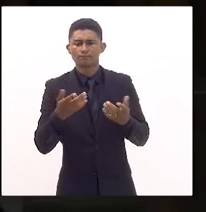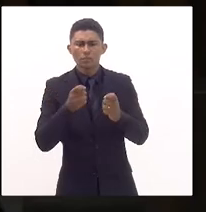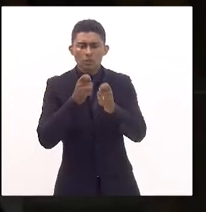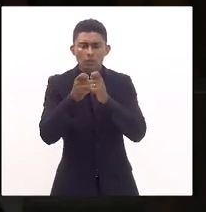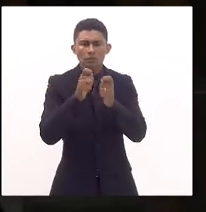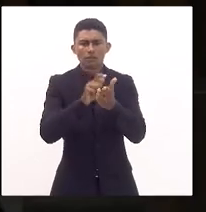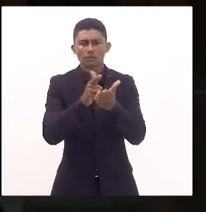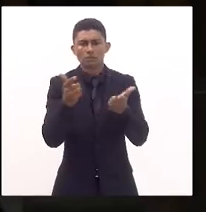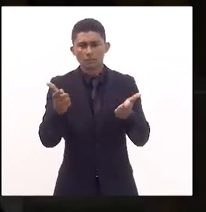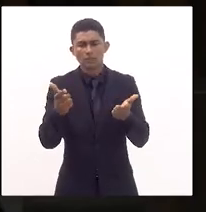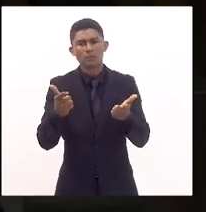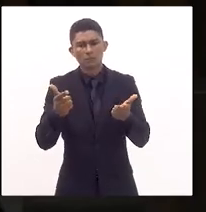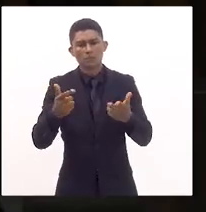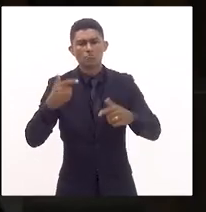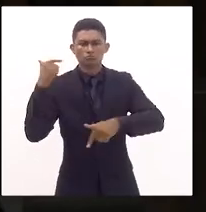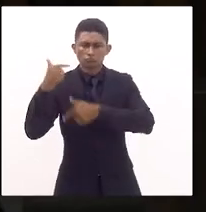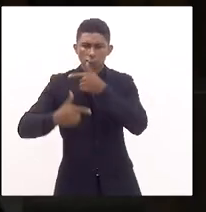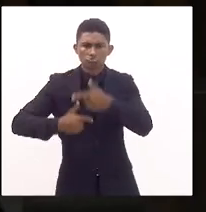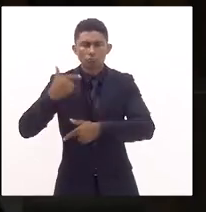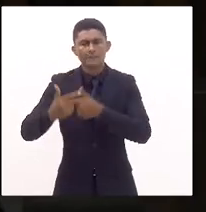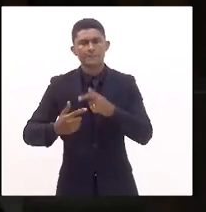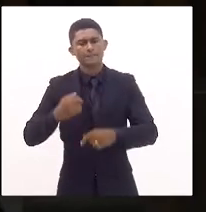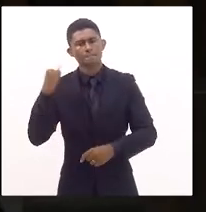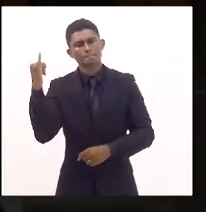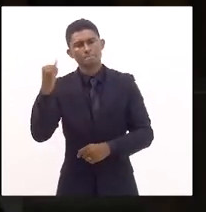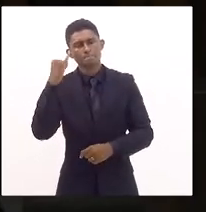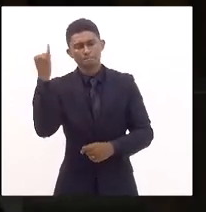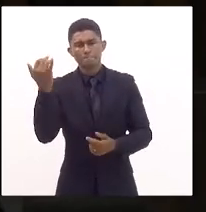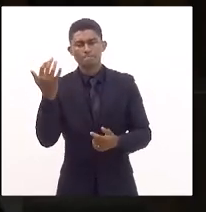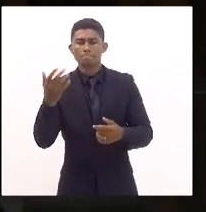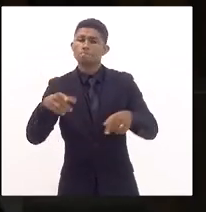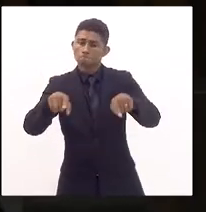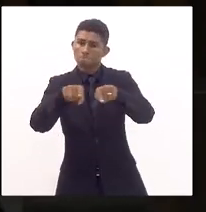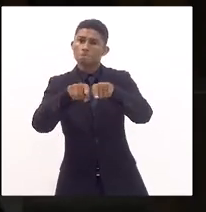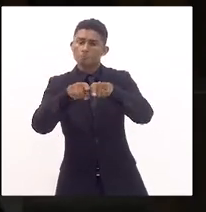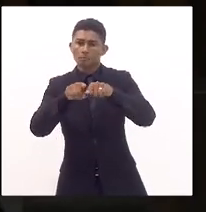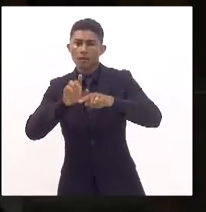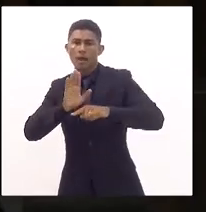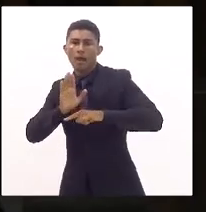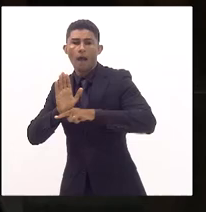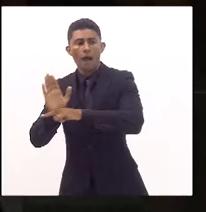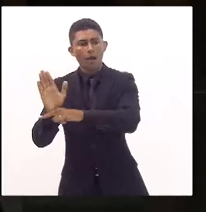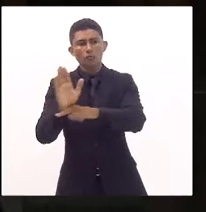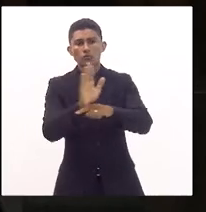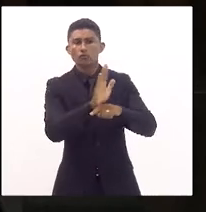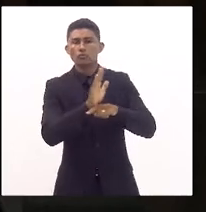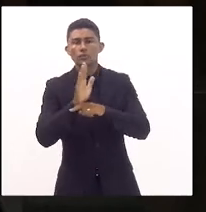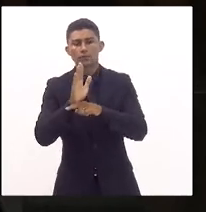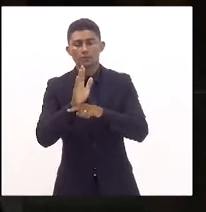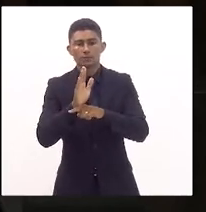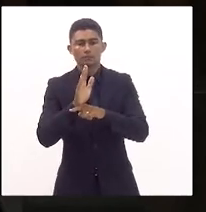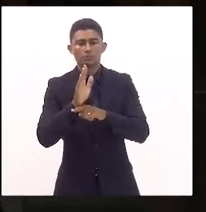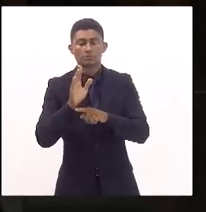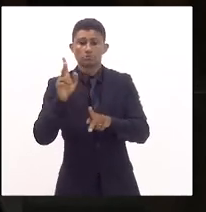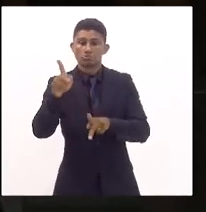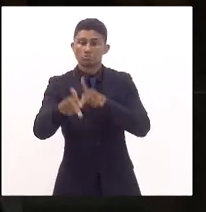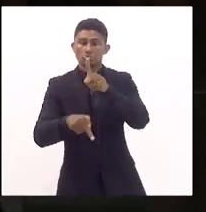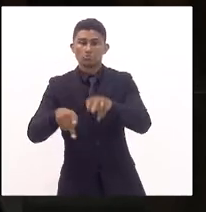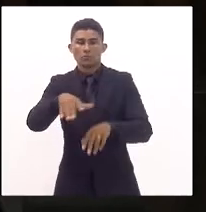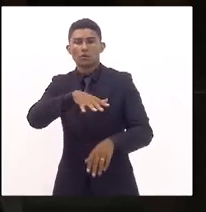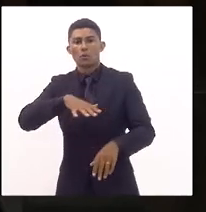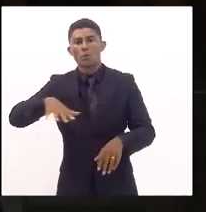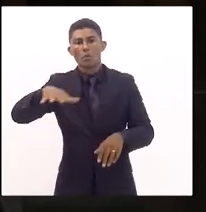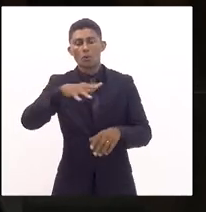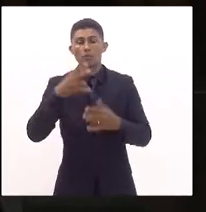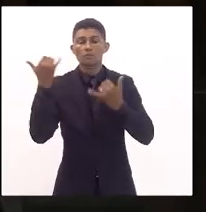participativa, sem uma imprensa que ajude a informar ao cidadão para